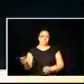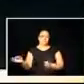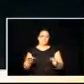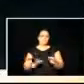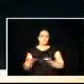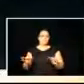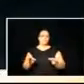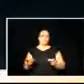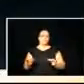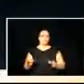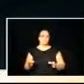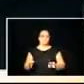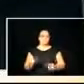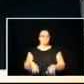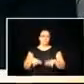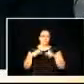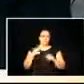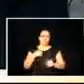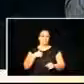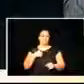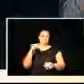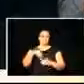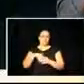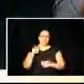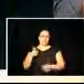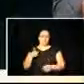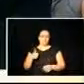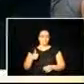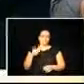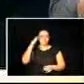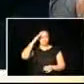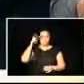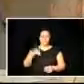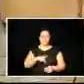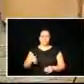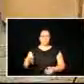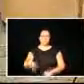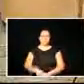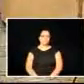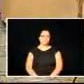vereador, enquanto aqui estiver. Senhor presidente, são essas minhas considerações.